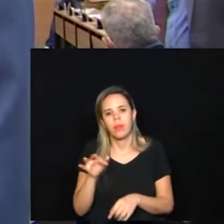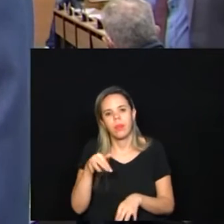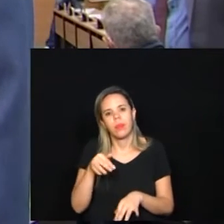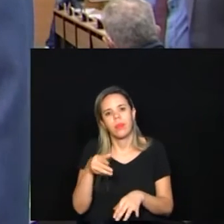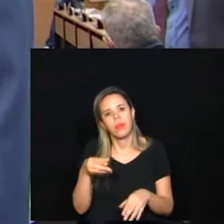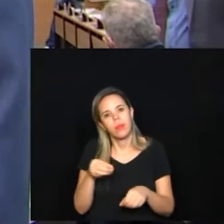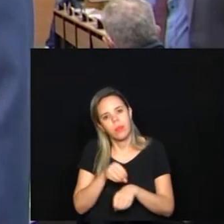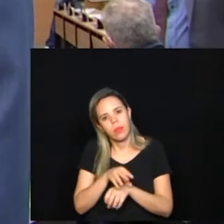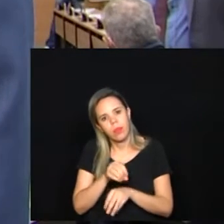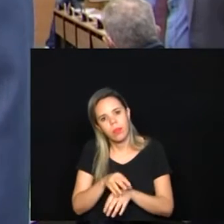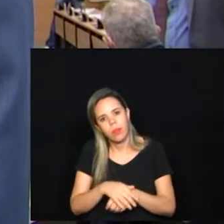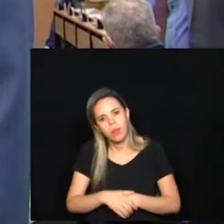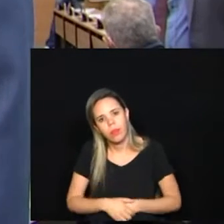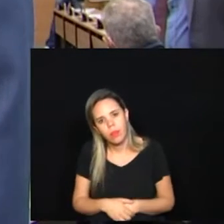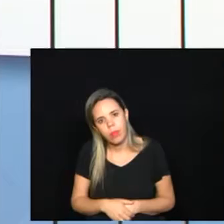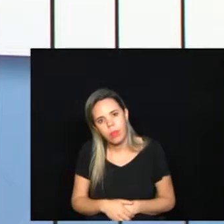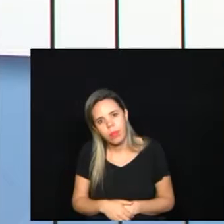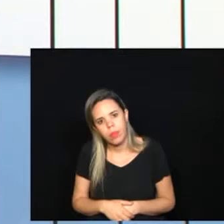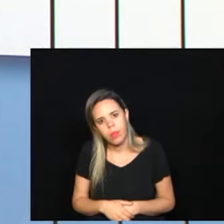do legislativo.